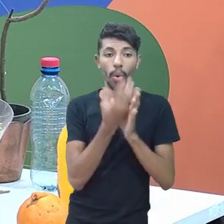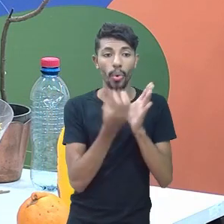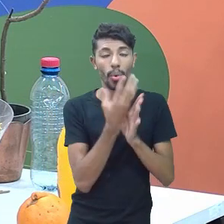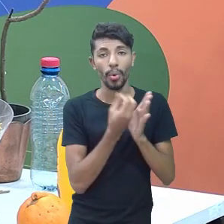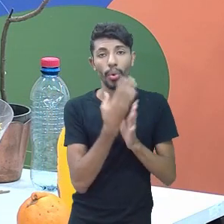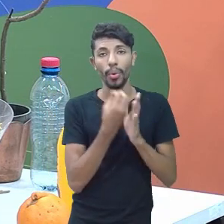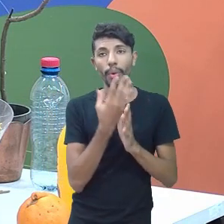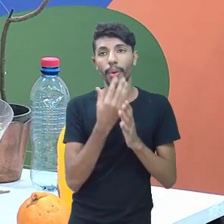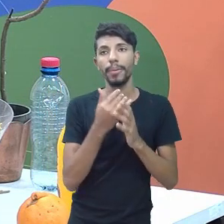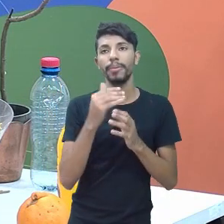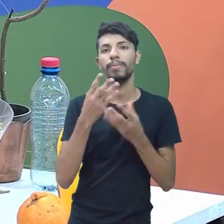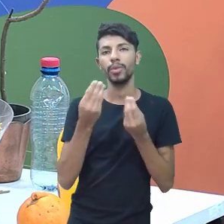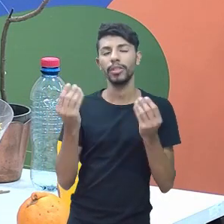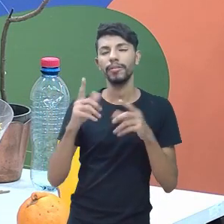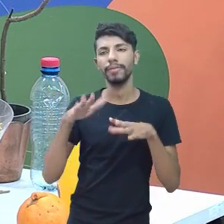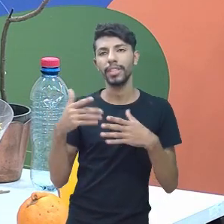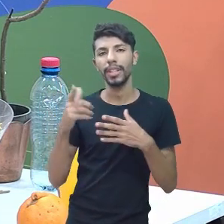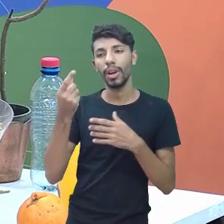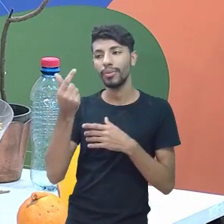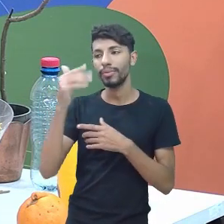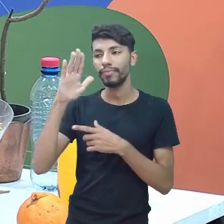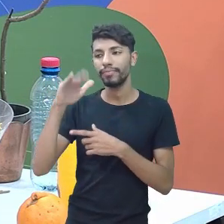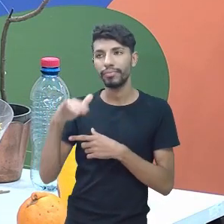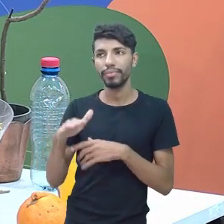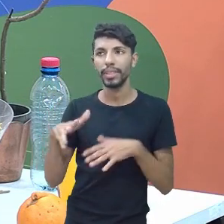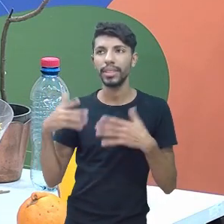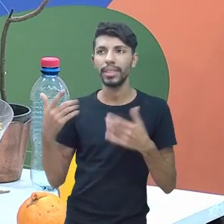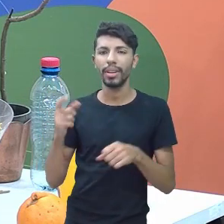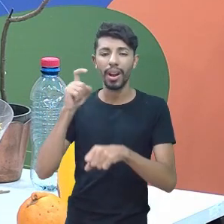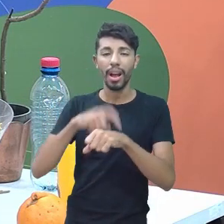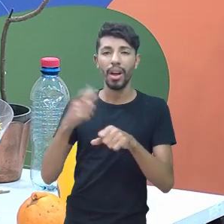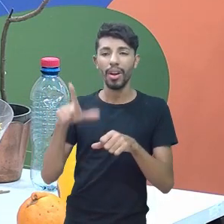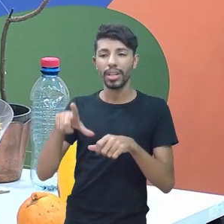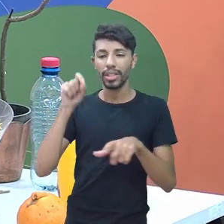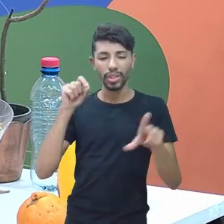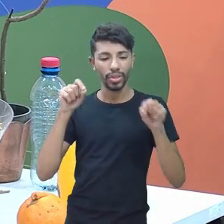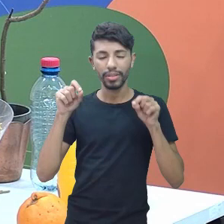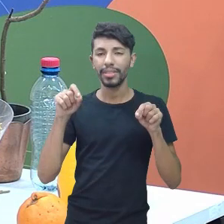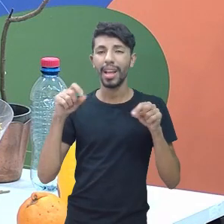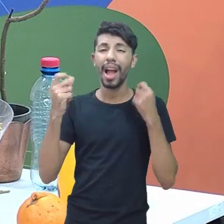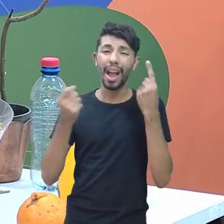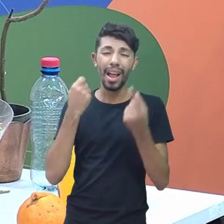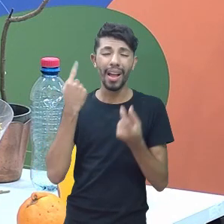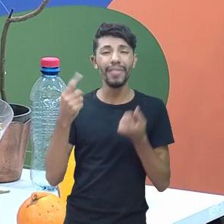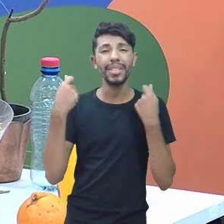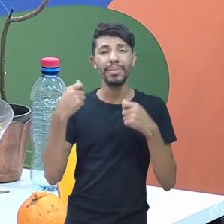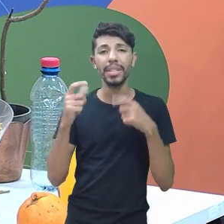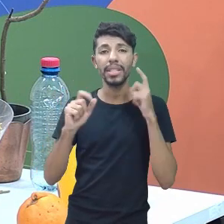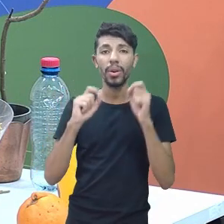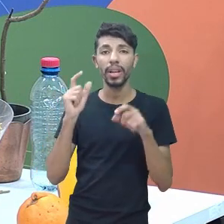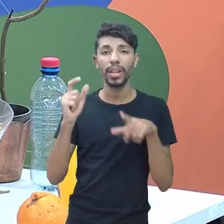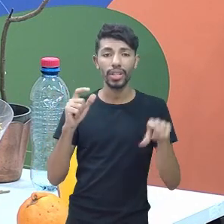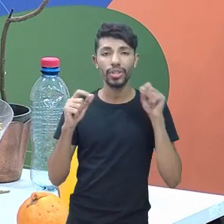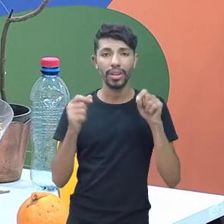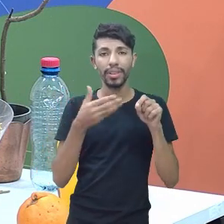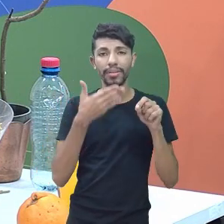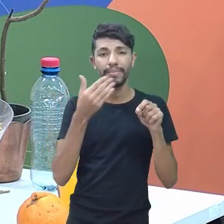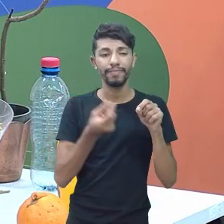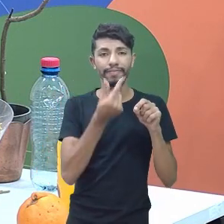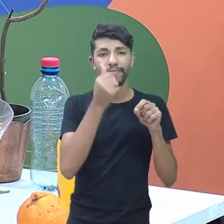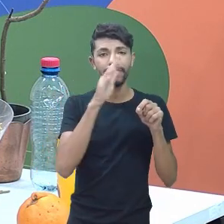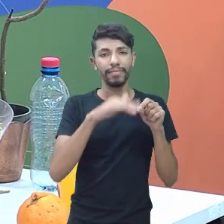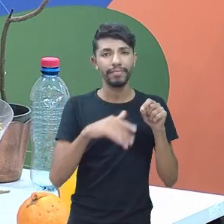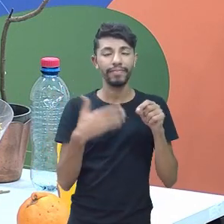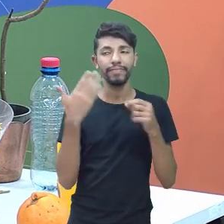escala, torna-se mais barata. E na hora de escolher, muitas vezes nós precisamos, não é, gente? Escolher o que está mais barato, devido até às